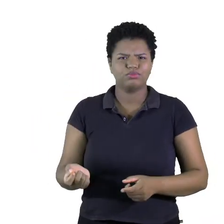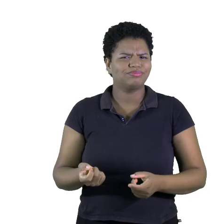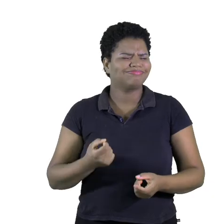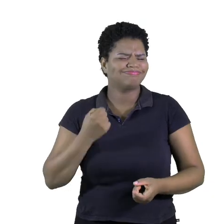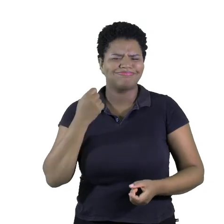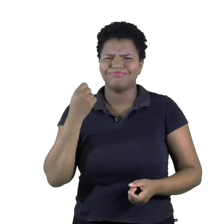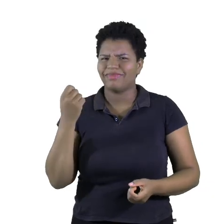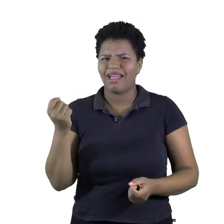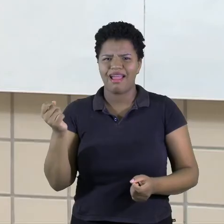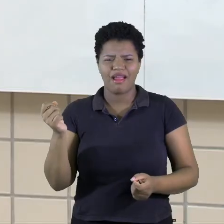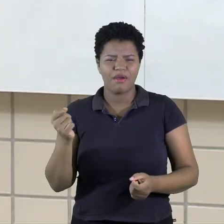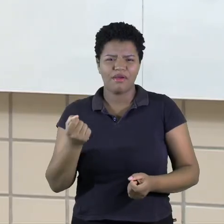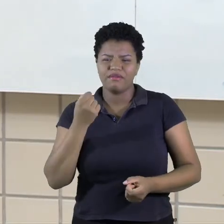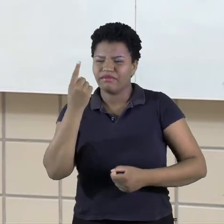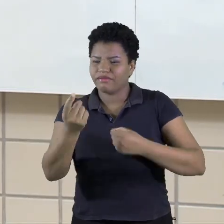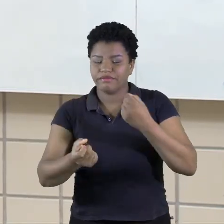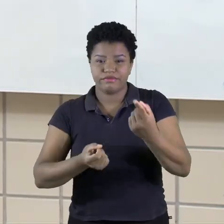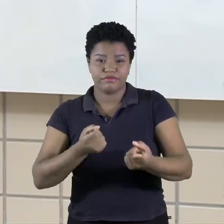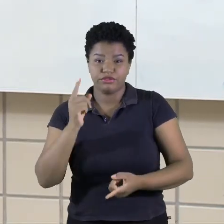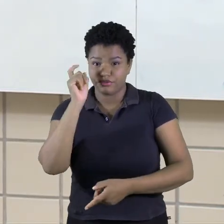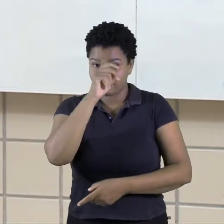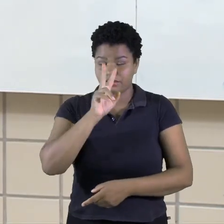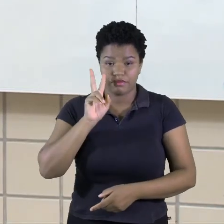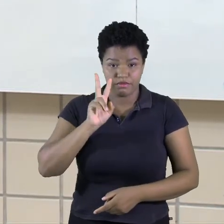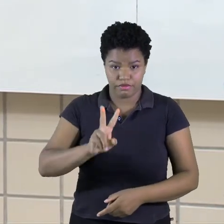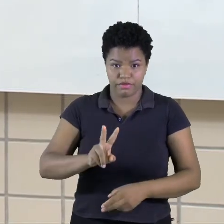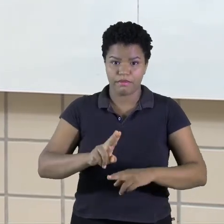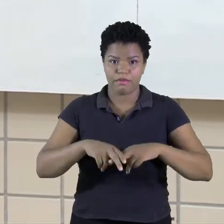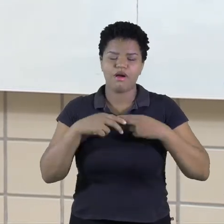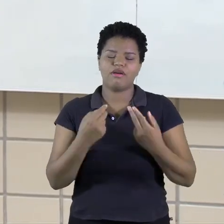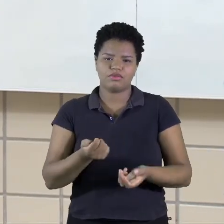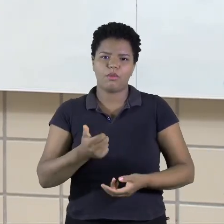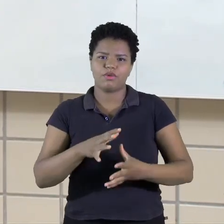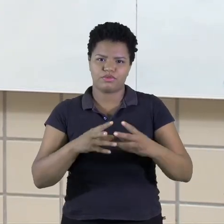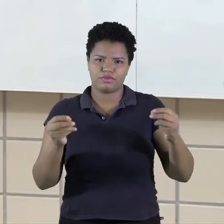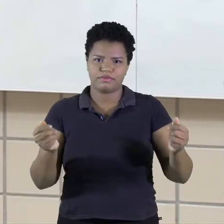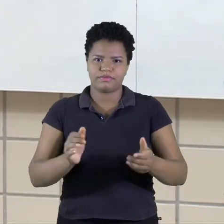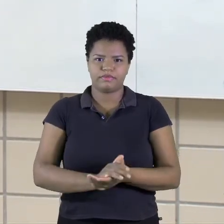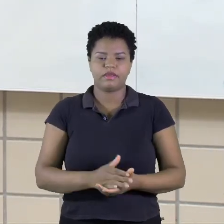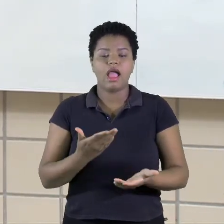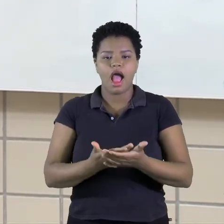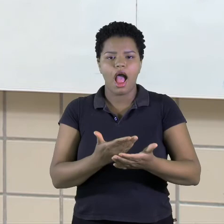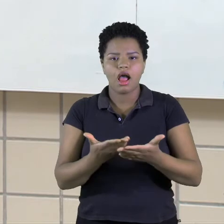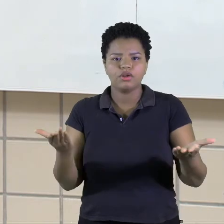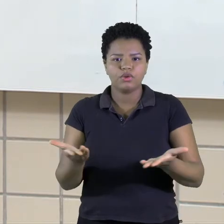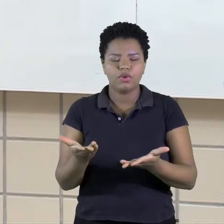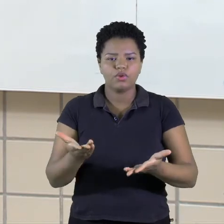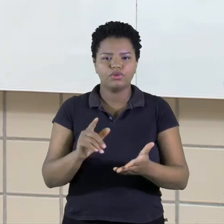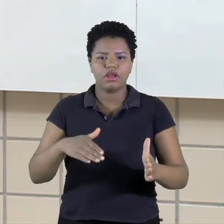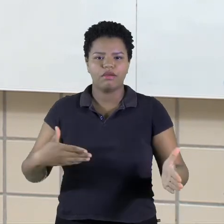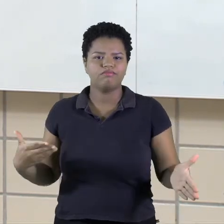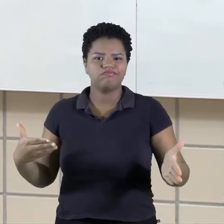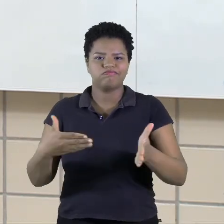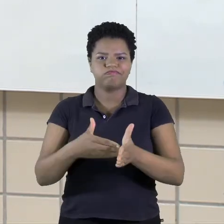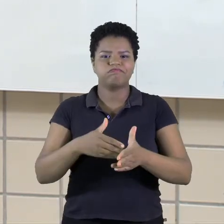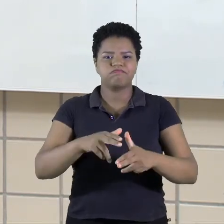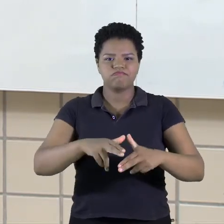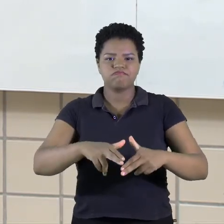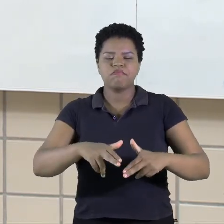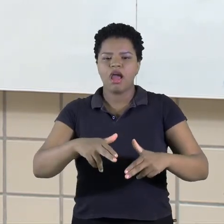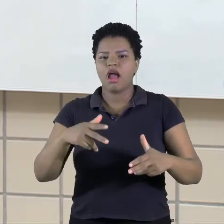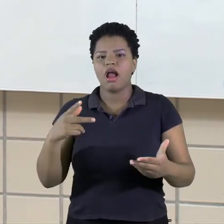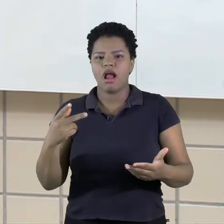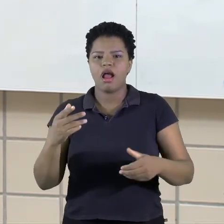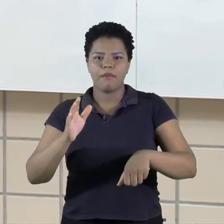extinção, tá bom? A aula de hoje nós falamos sobre os impactos ambientais causados pelos seres humanos, né? E o que